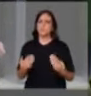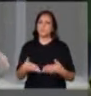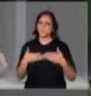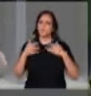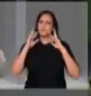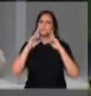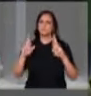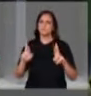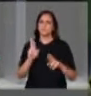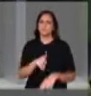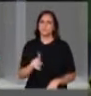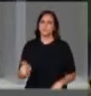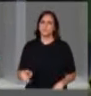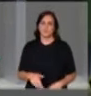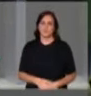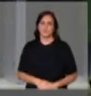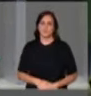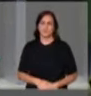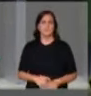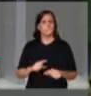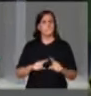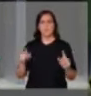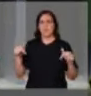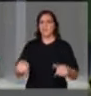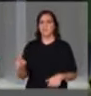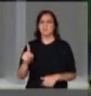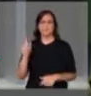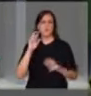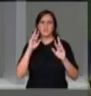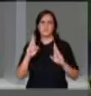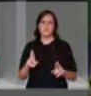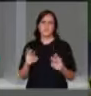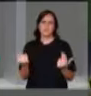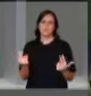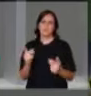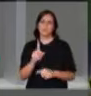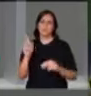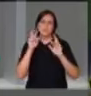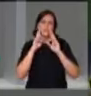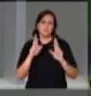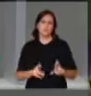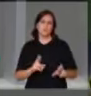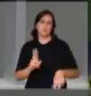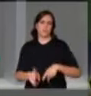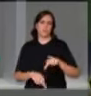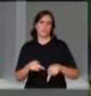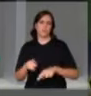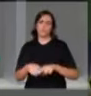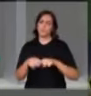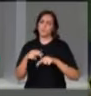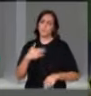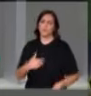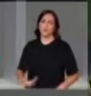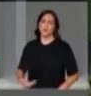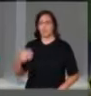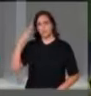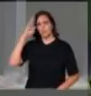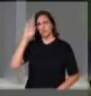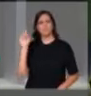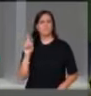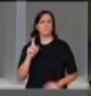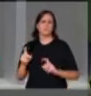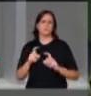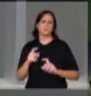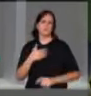Respeitem os professores, não respeitam nada, assim como não respeita o povo. Por isso o governo Bolsonaro não governa, o governo Bolsonaro